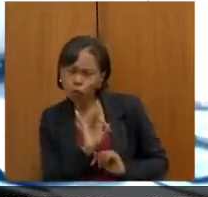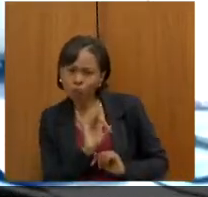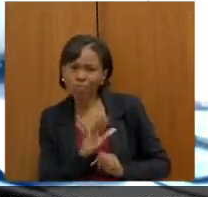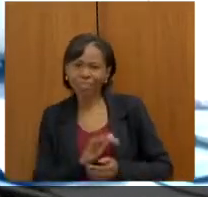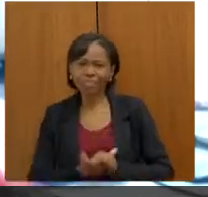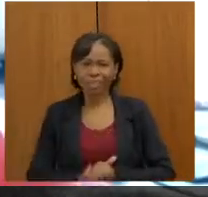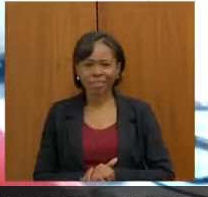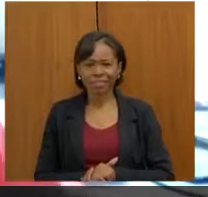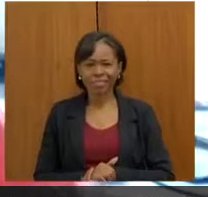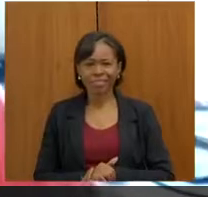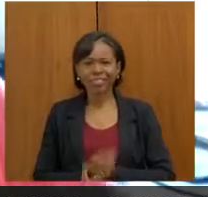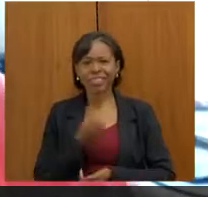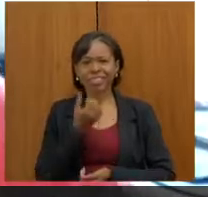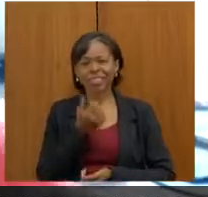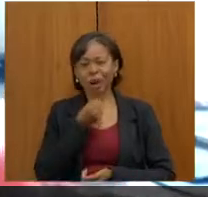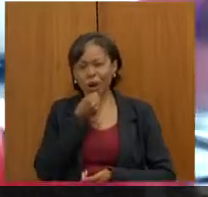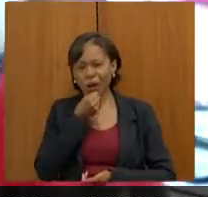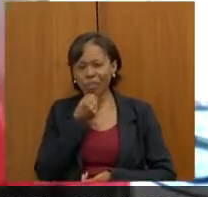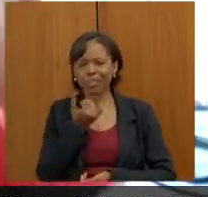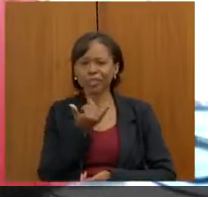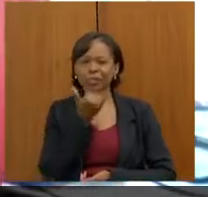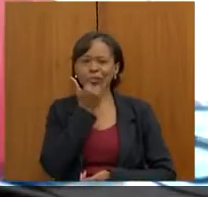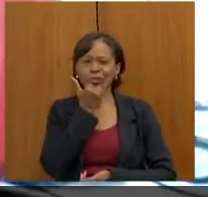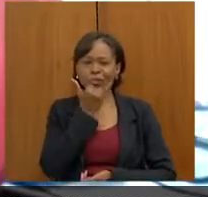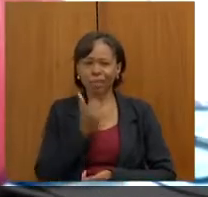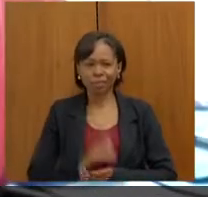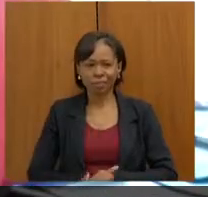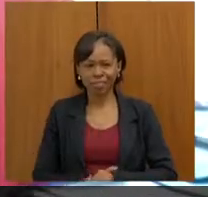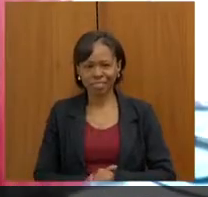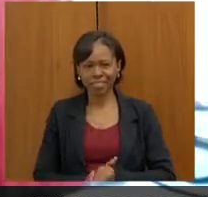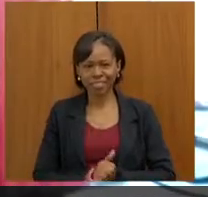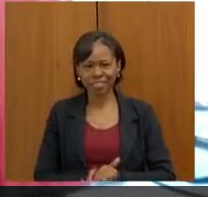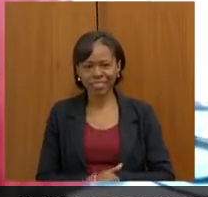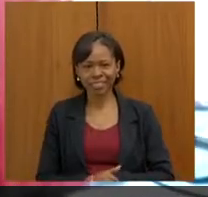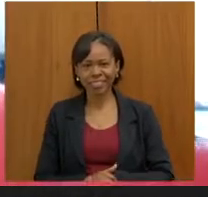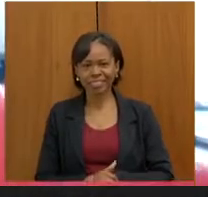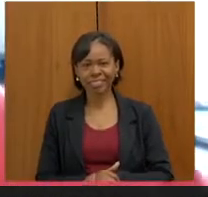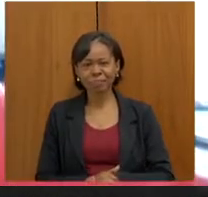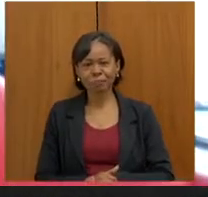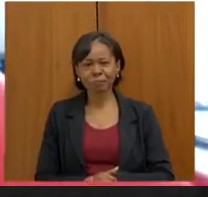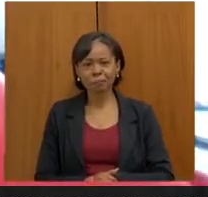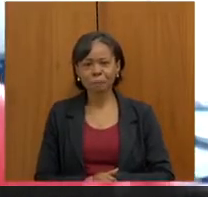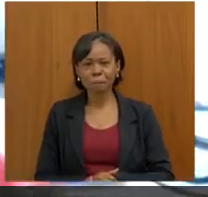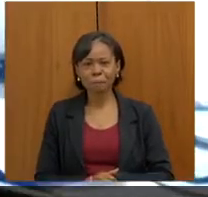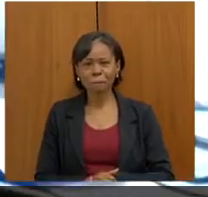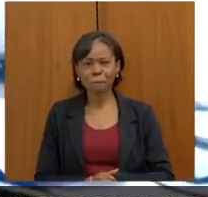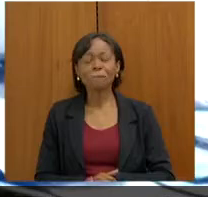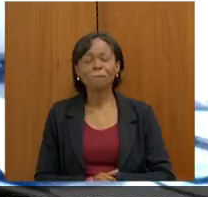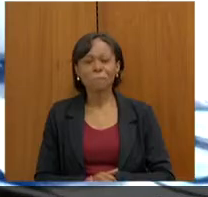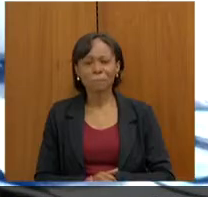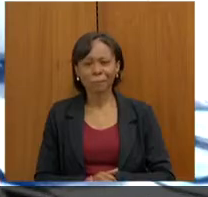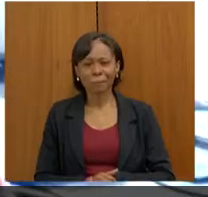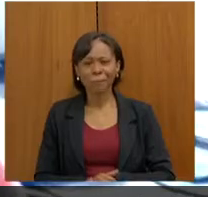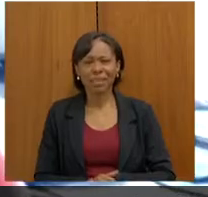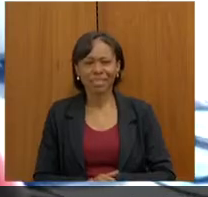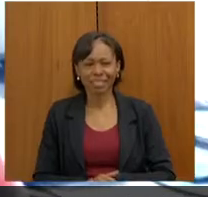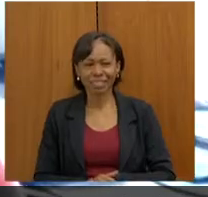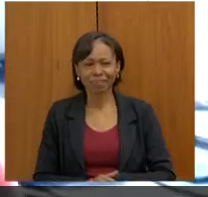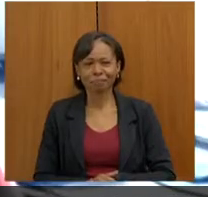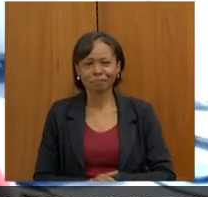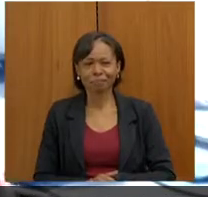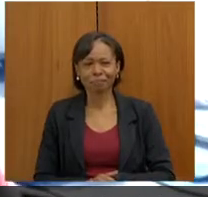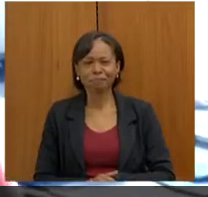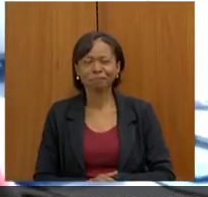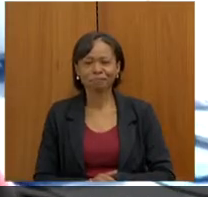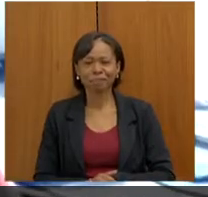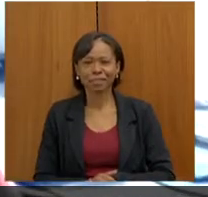culto que eu te chamar lá Essa é a presença nas delegacias